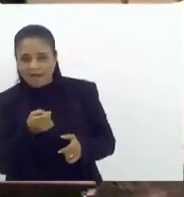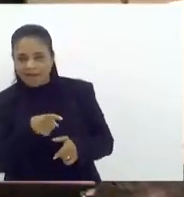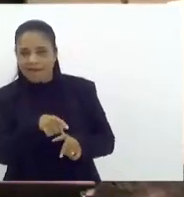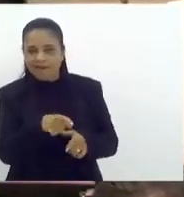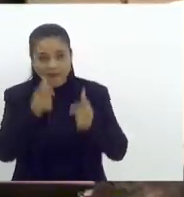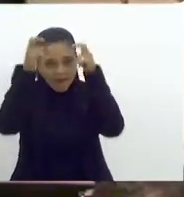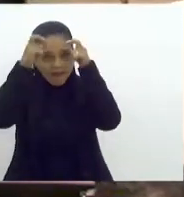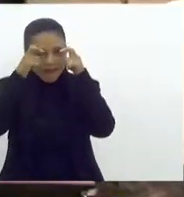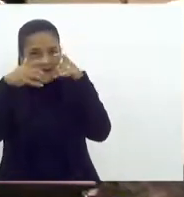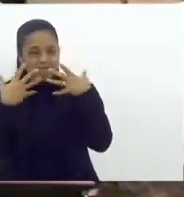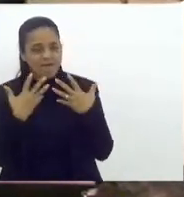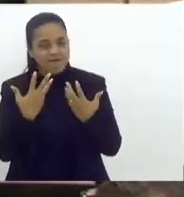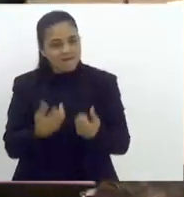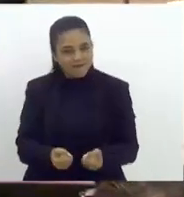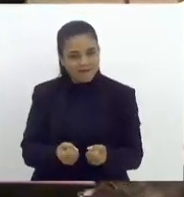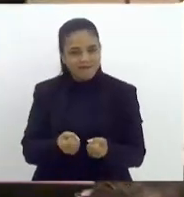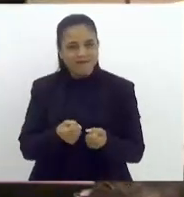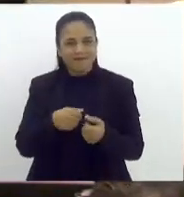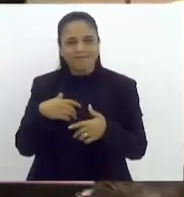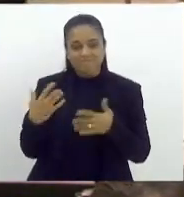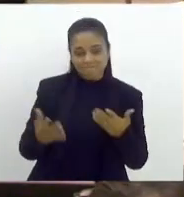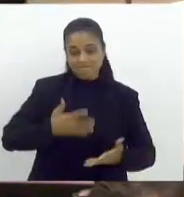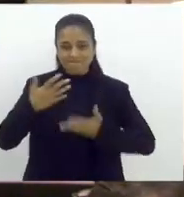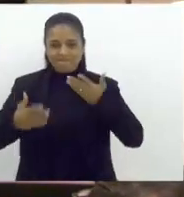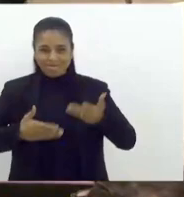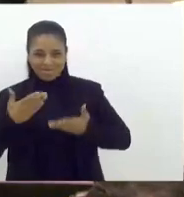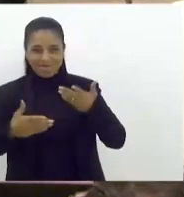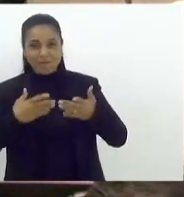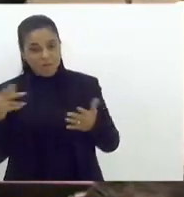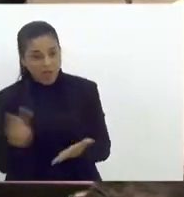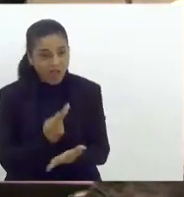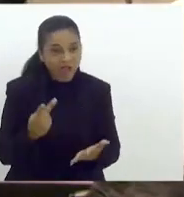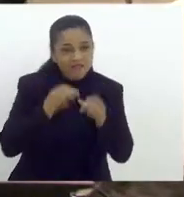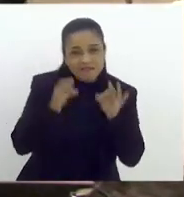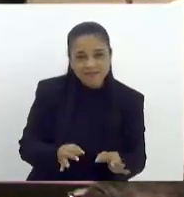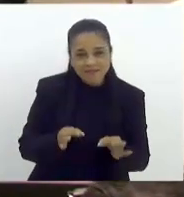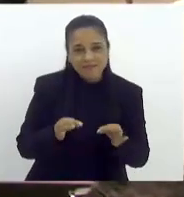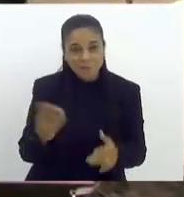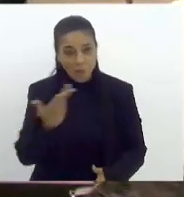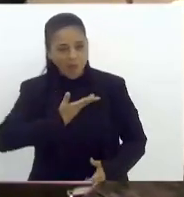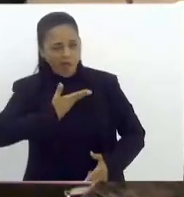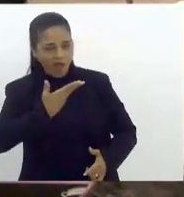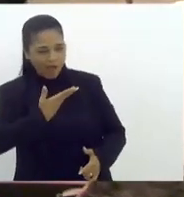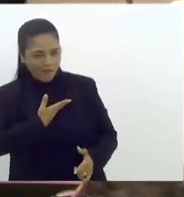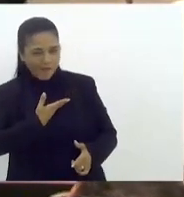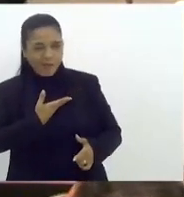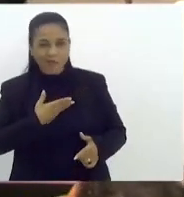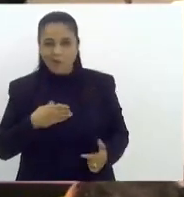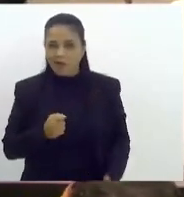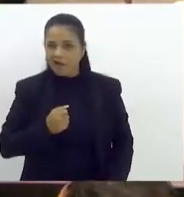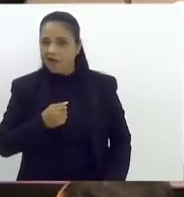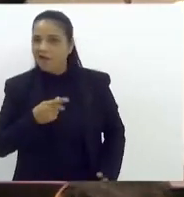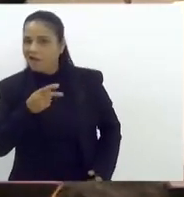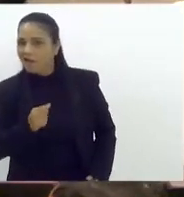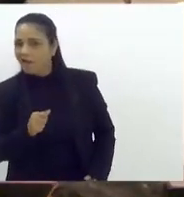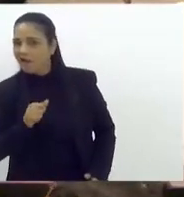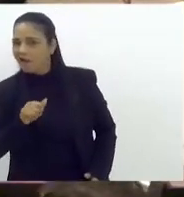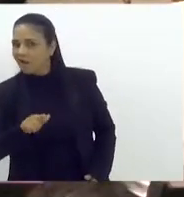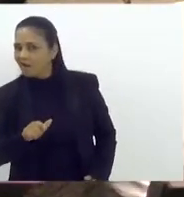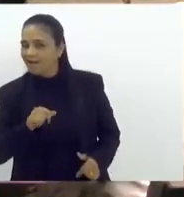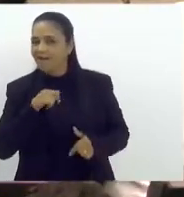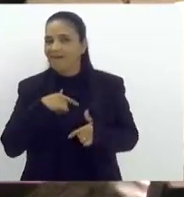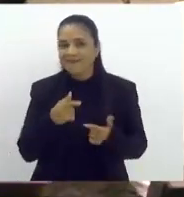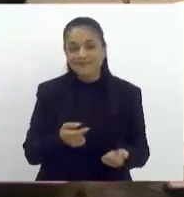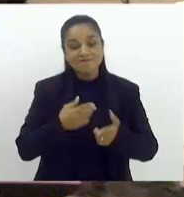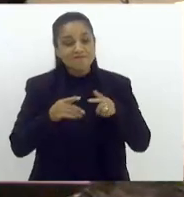por isso que ela me adiciona certo é o certo o errado que é teu amigo esse comédia do eu tô colada com as mina